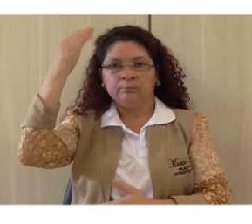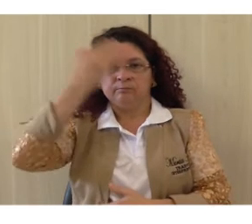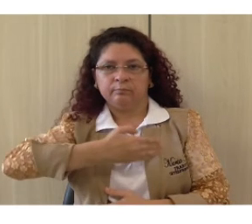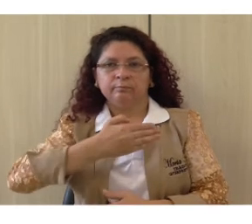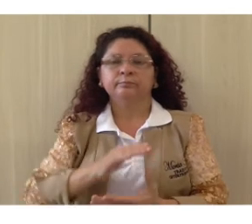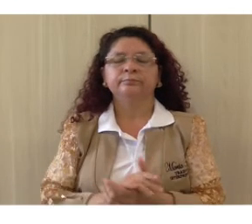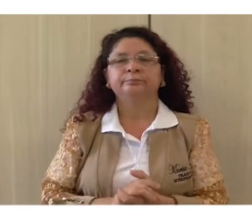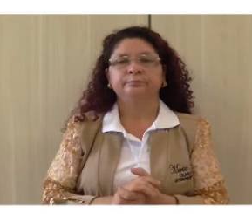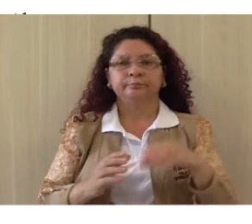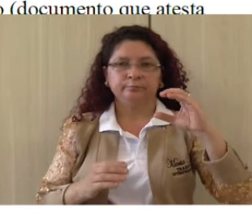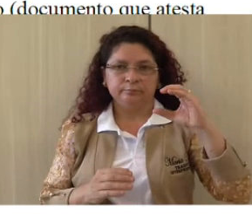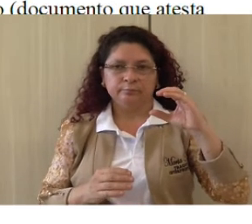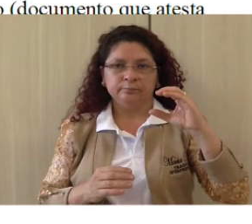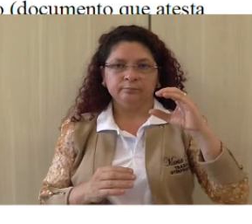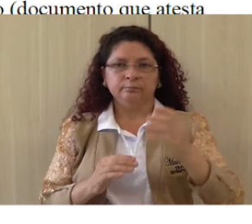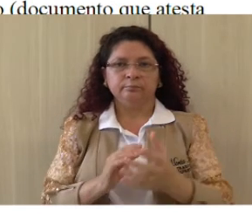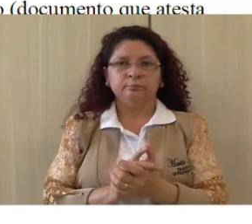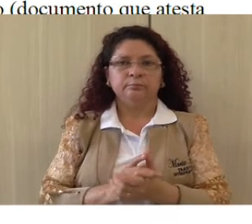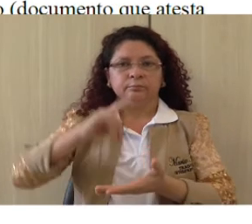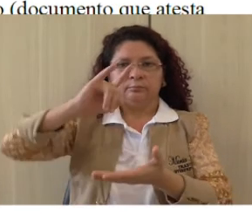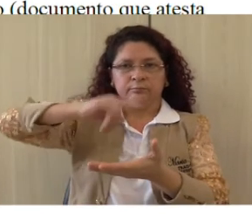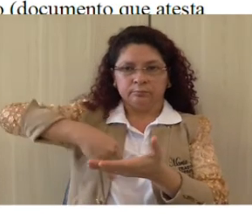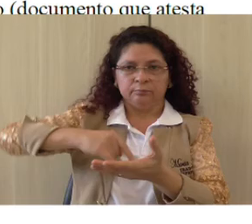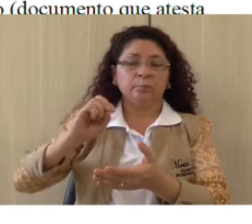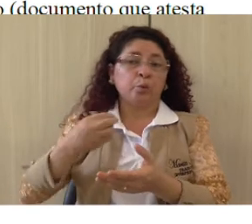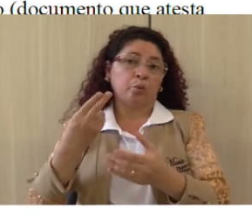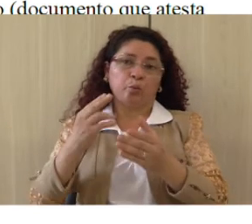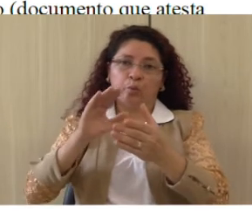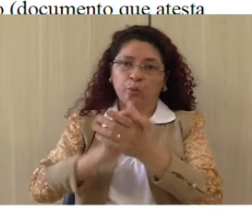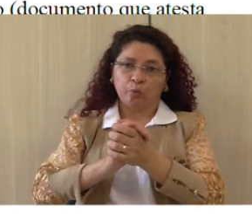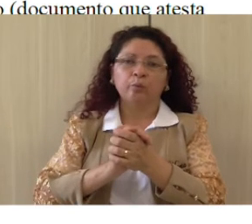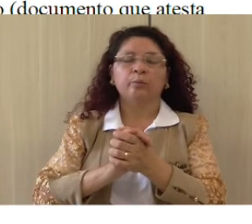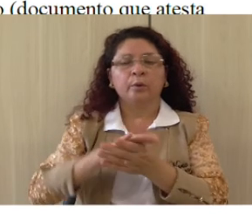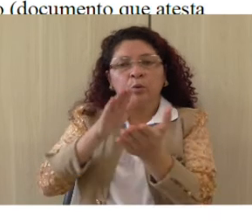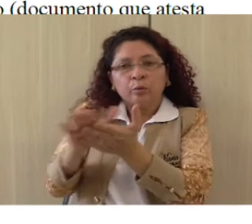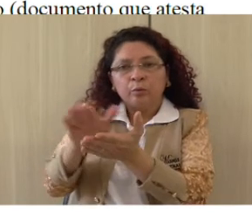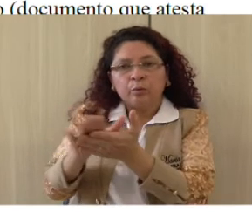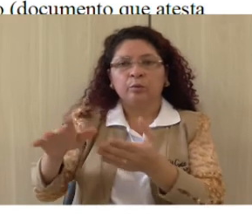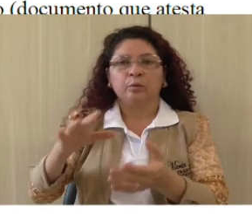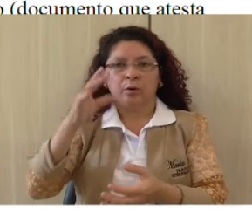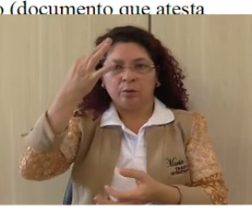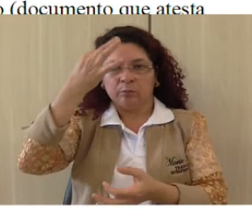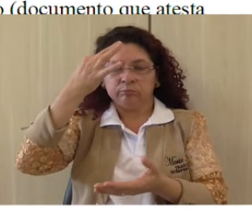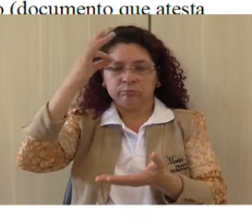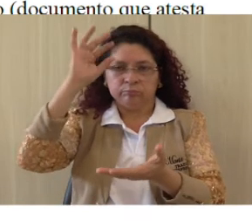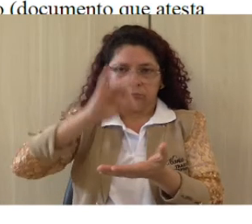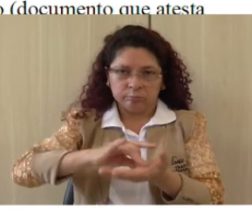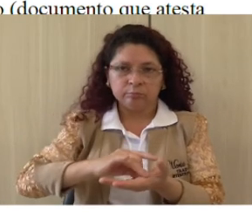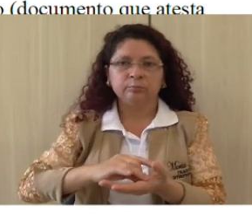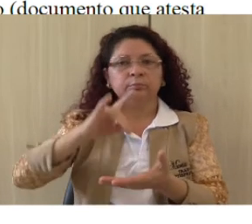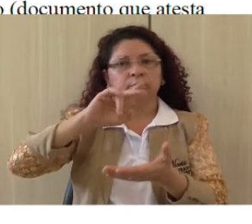juramentado. C. Certidão de nascimento ou casamento, original e cópia, devidamente traduzida